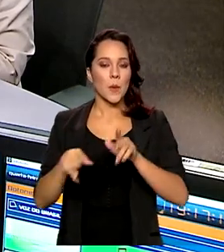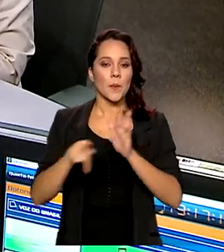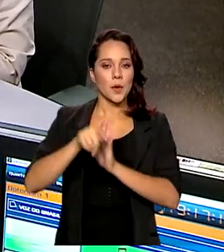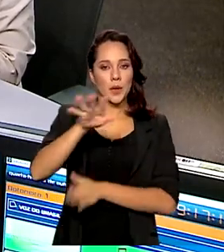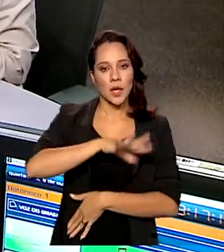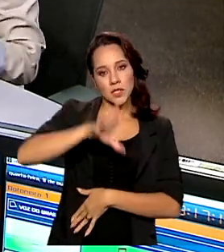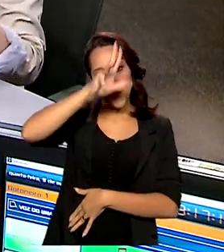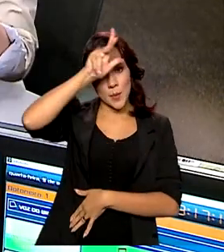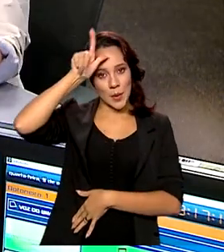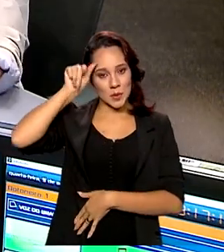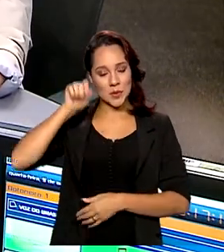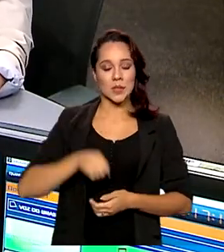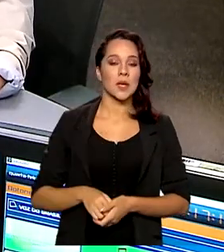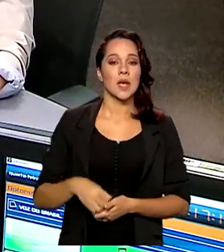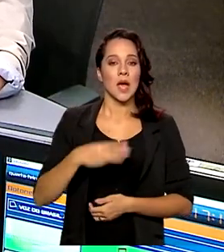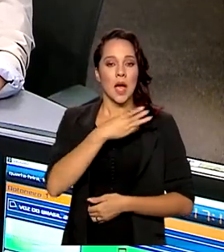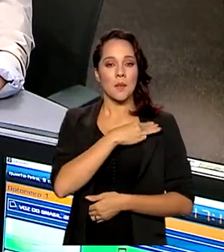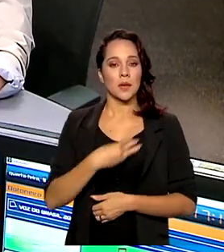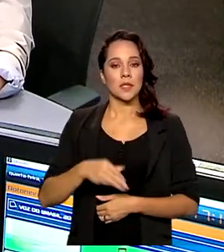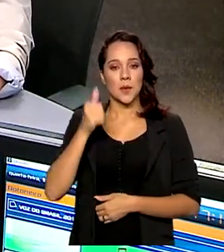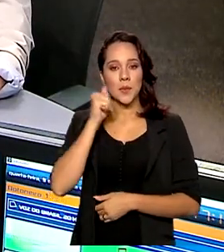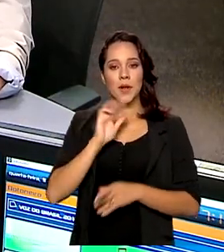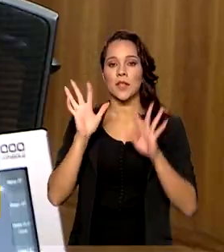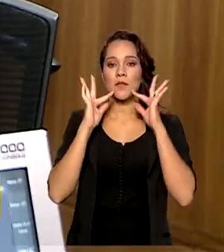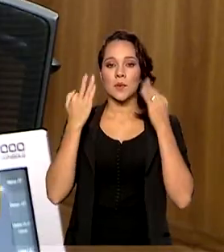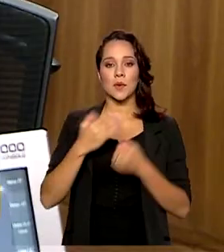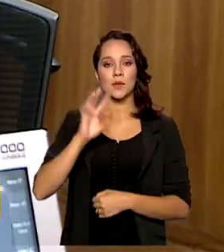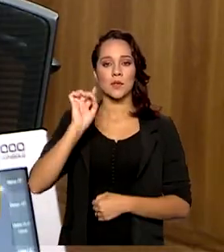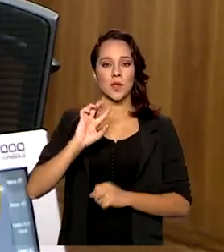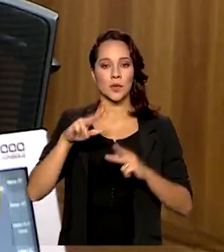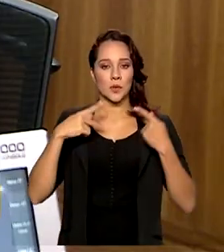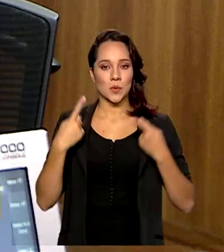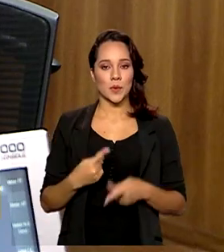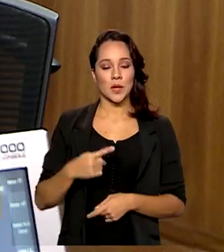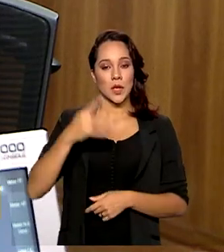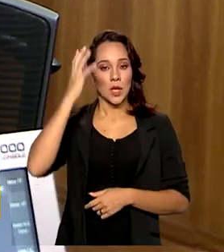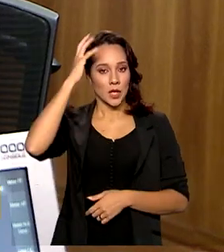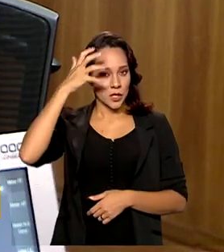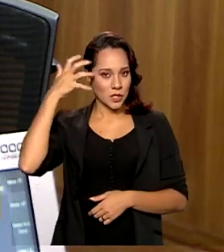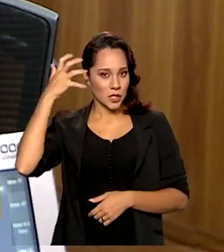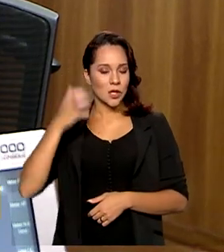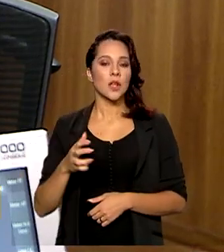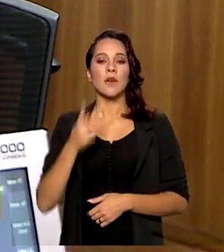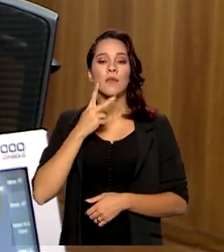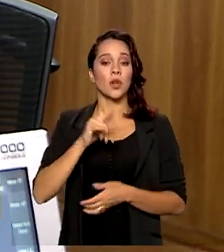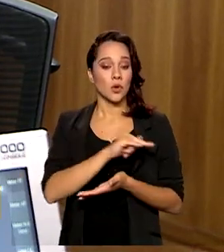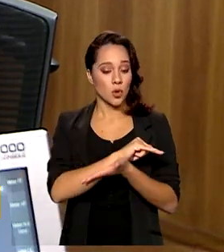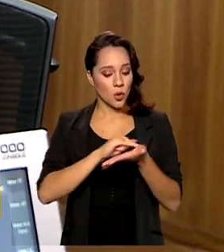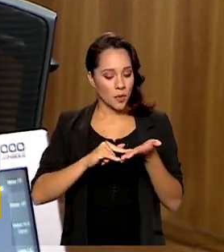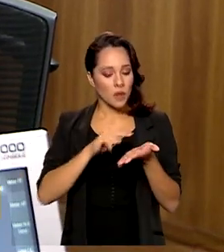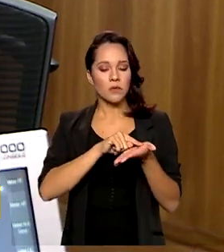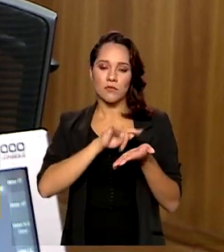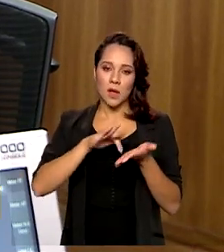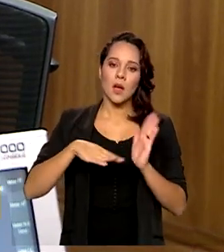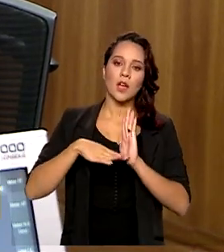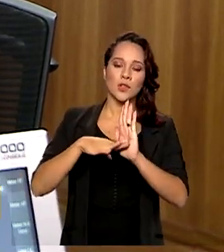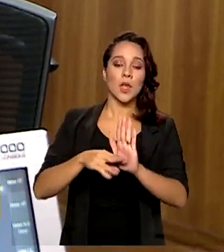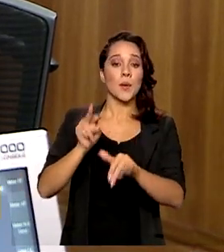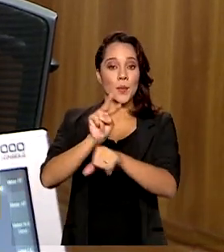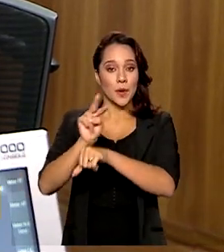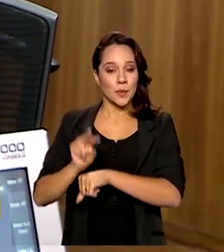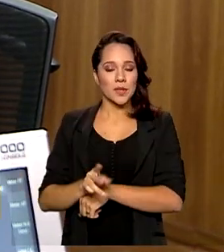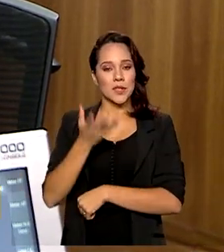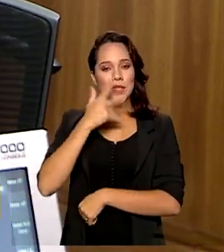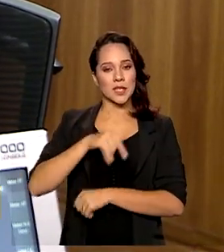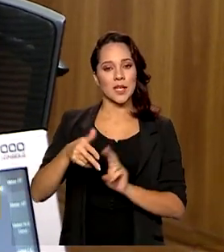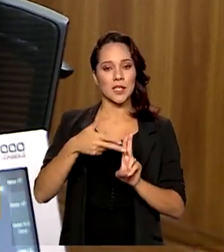região amazônica. A ministra da Mulher, da Família e dos Direitos Humanos, Cristiane Brito, afirmou que o documento vai contribuir para a proteção